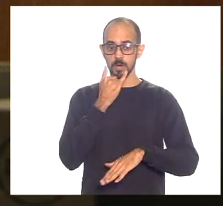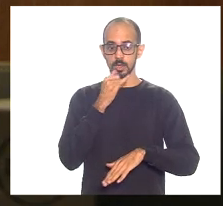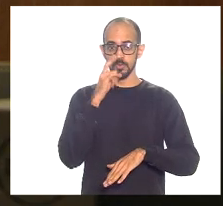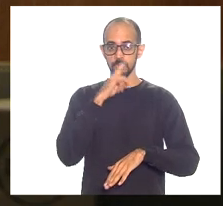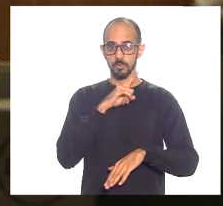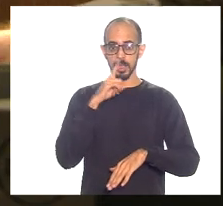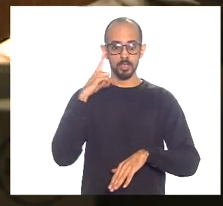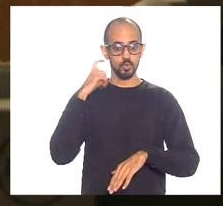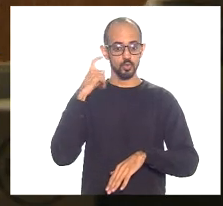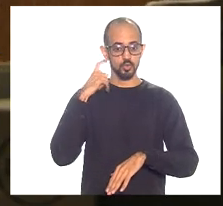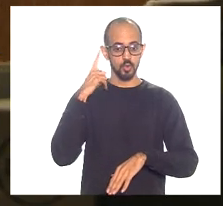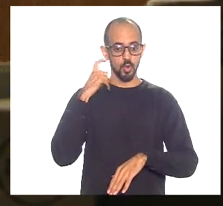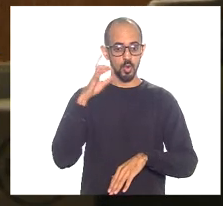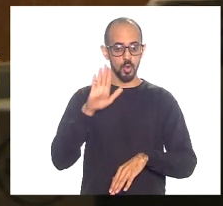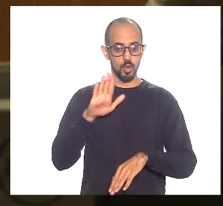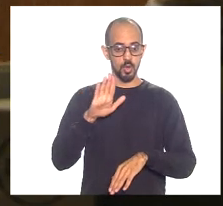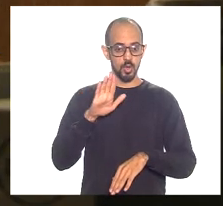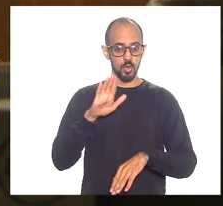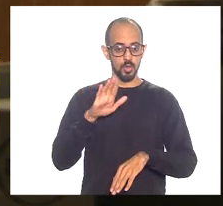O senhor está desligado.